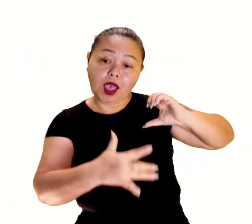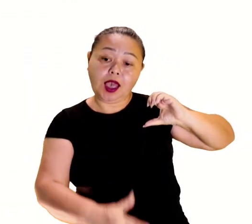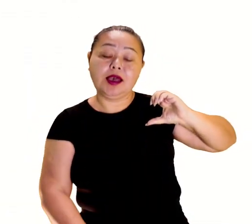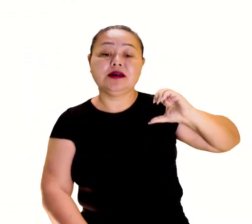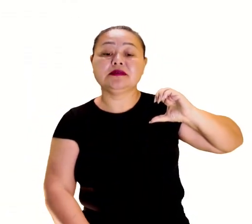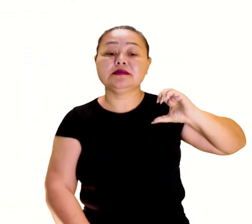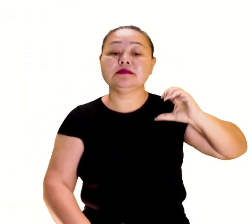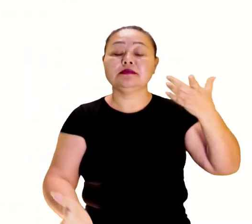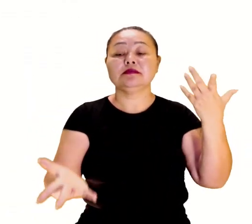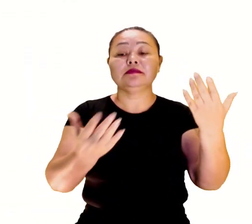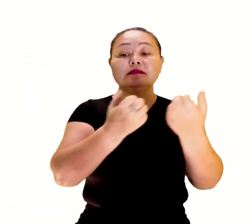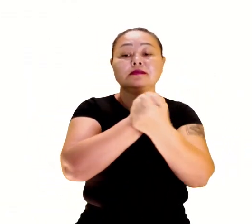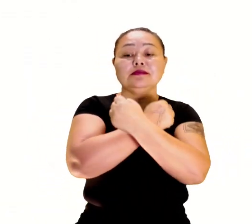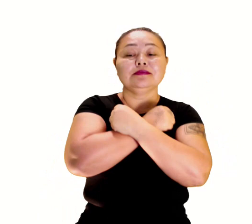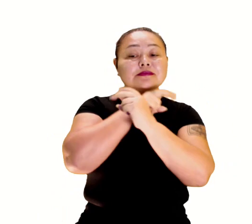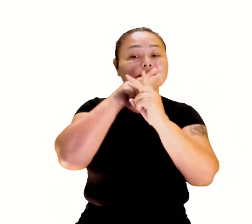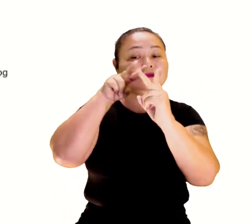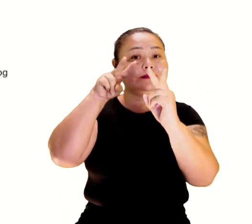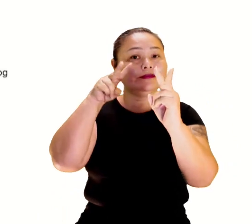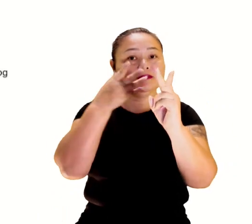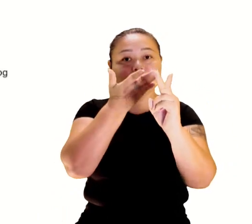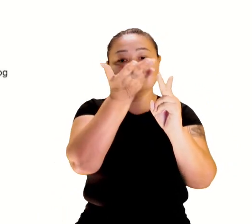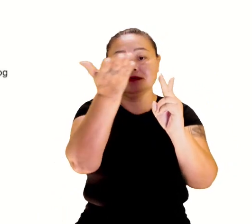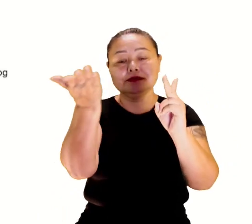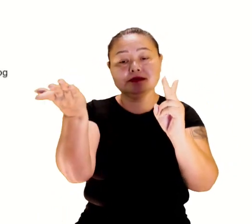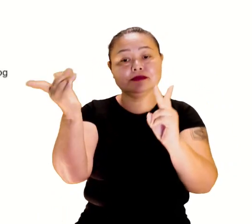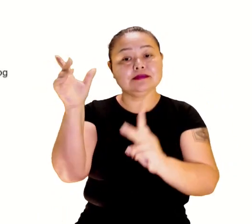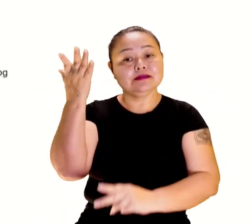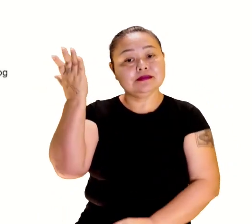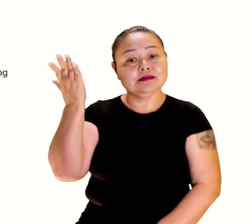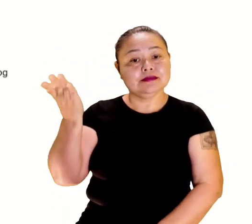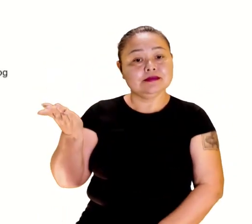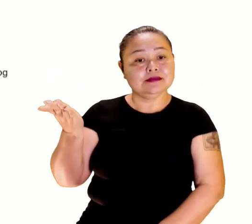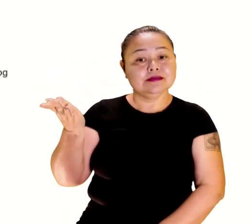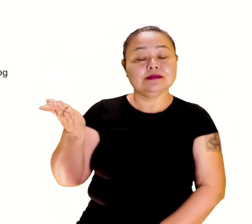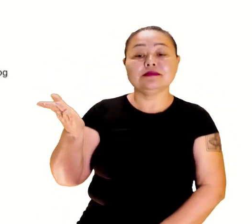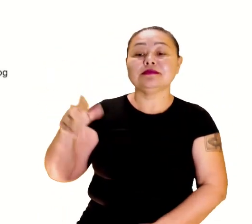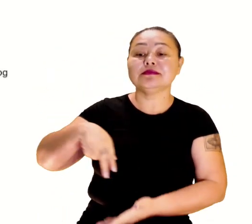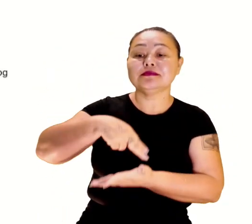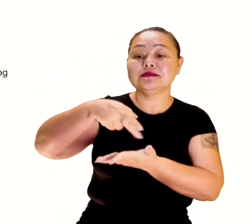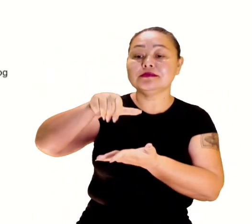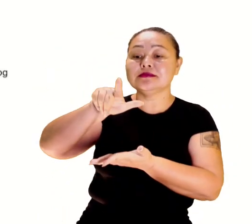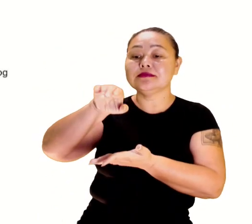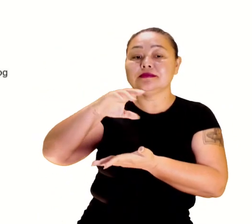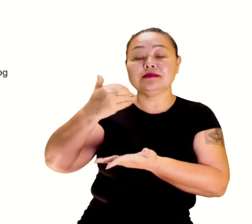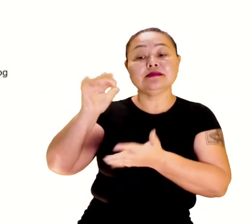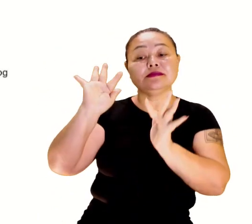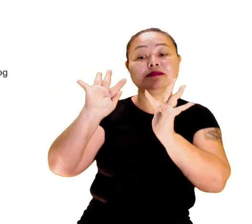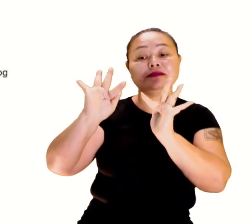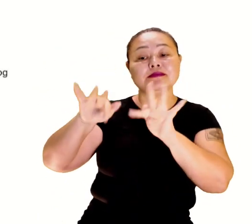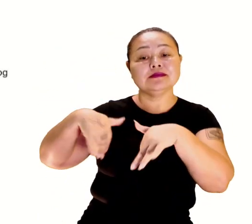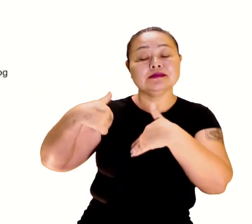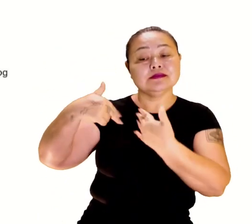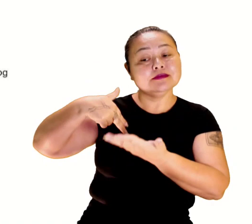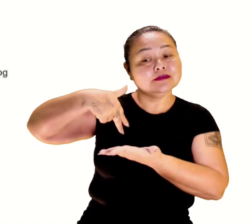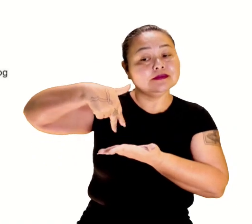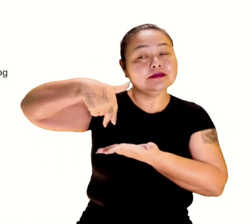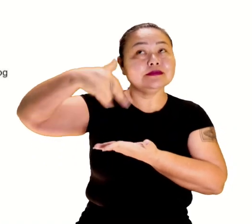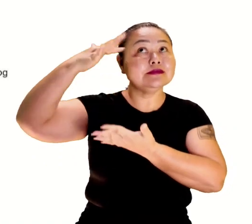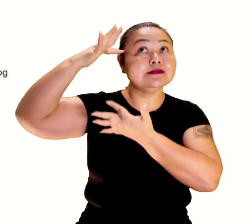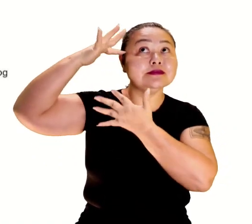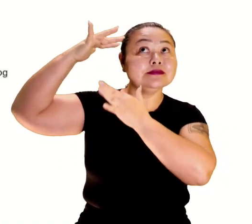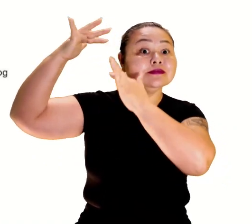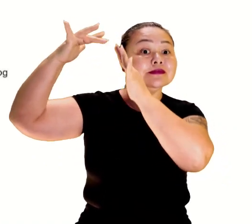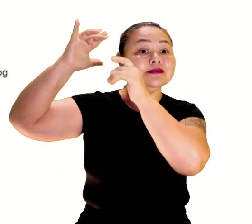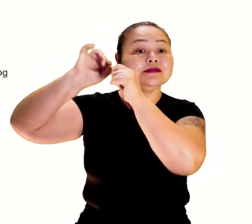coração. Abraços virtuais. E lá vem a nossa Alice, porque agora ela está finalizando a caminhada dela, o sonho, né?